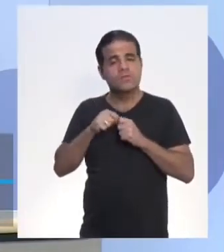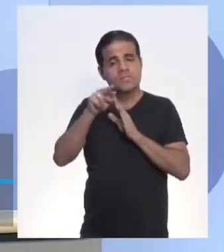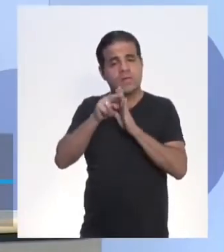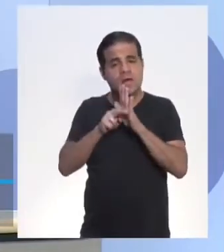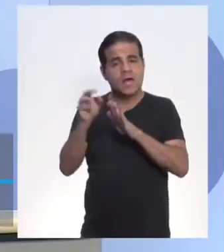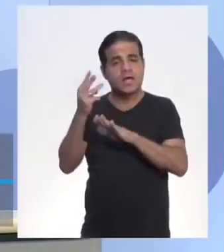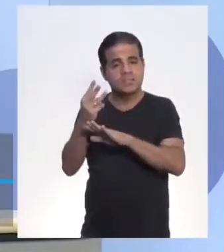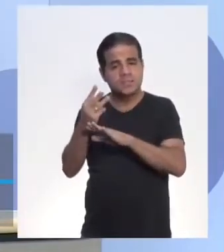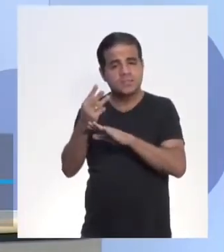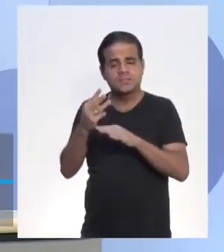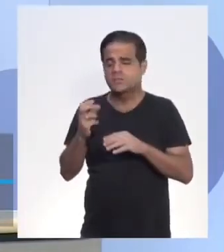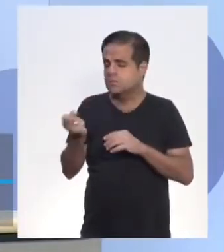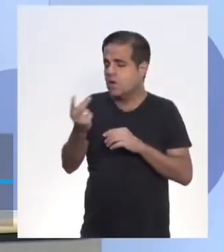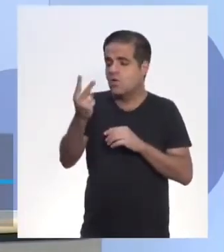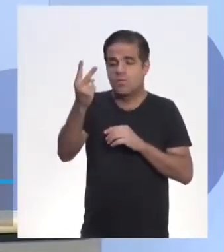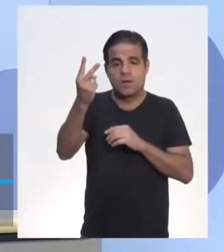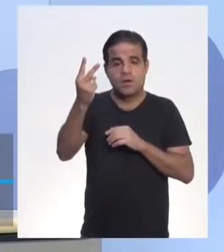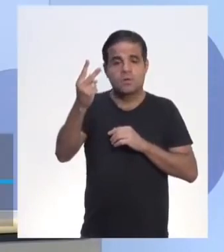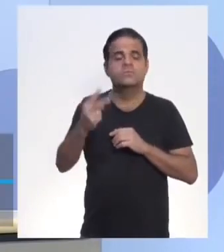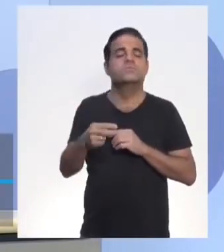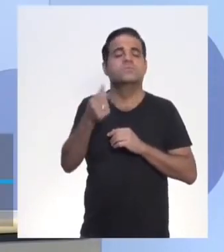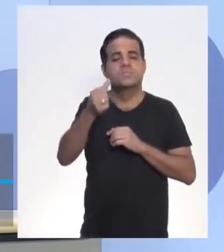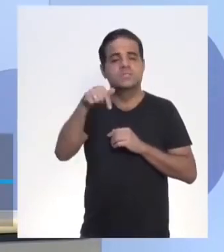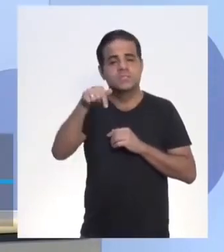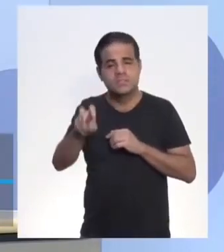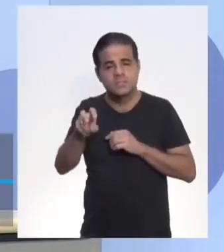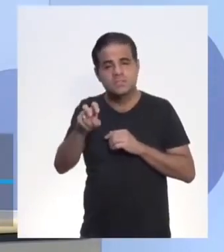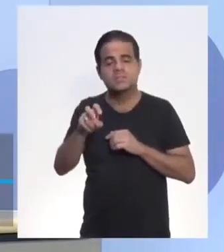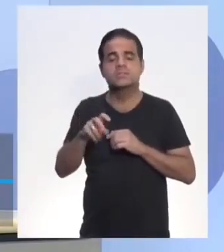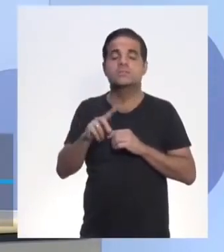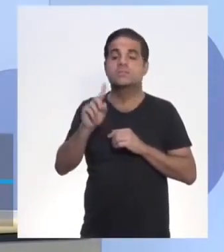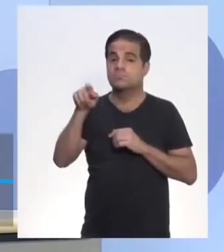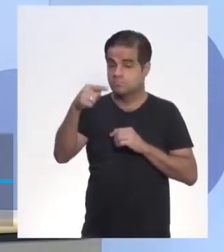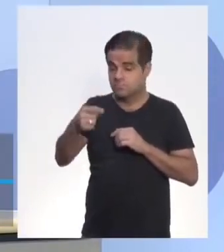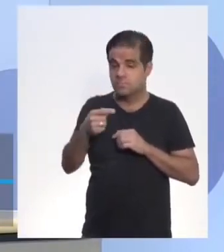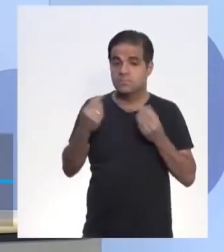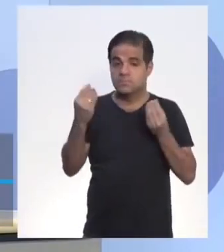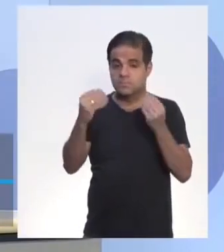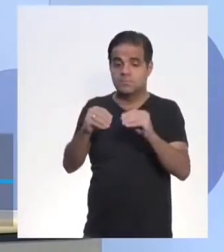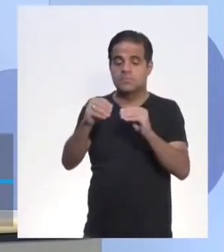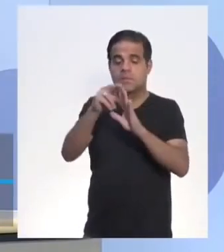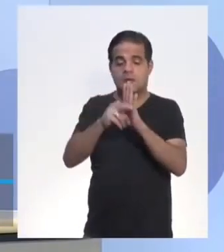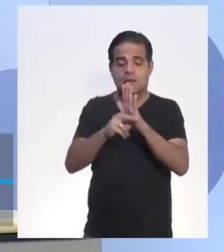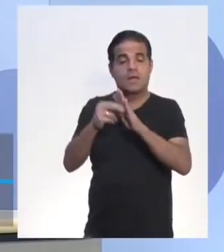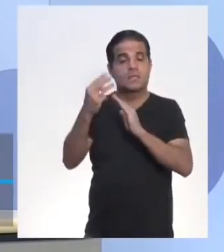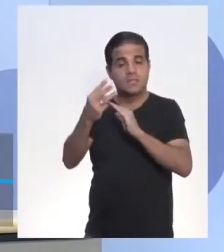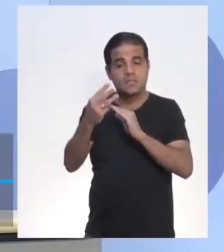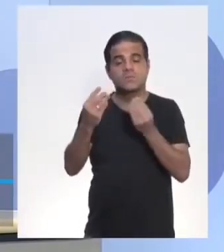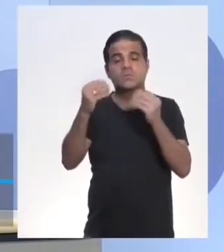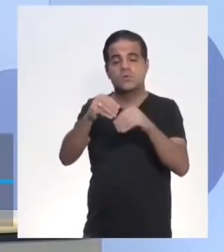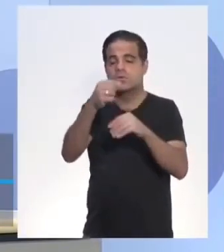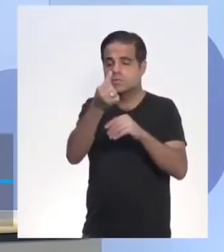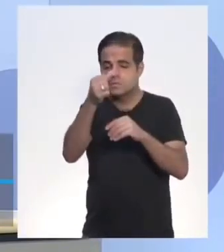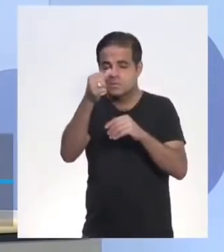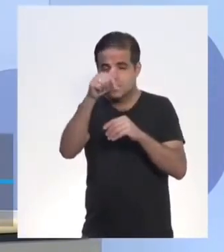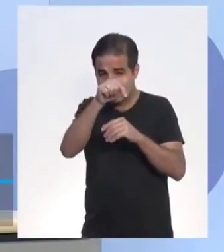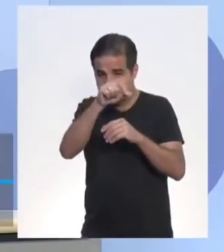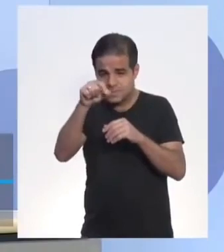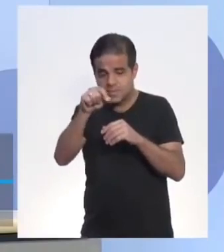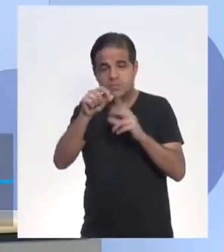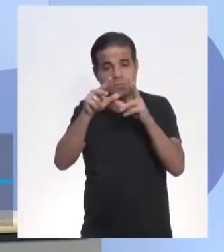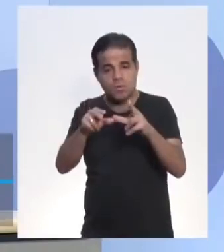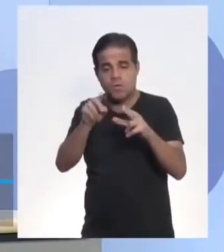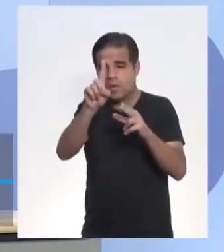então o valor né 665 pois pela regra de três ele fez o seguinte 700 =